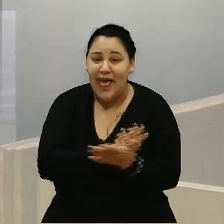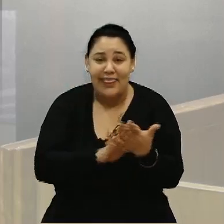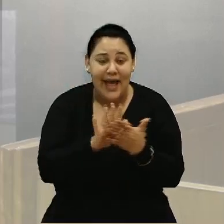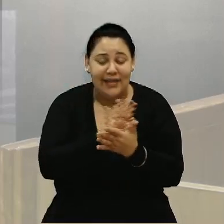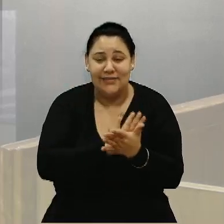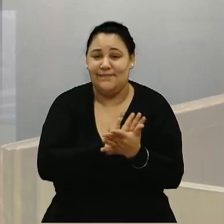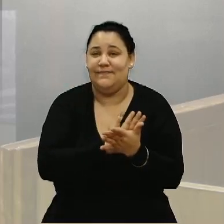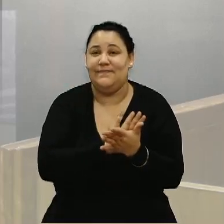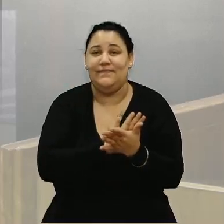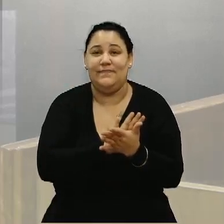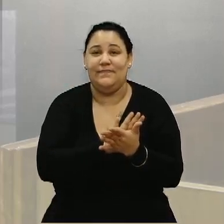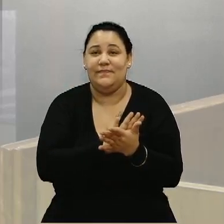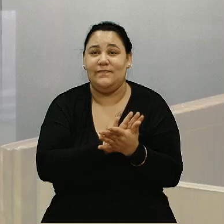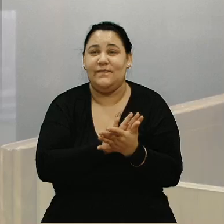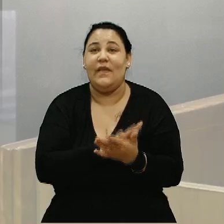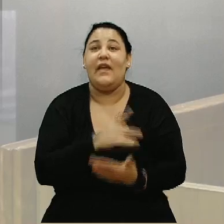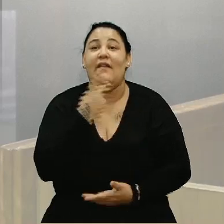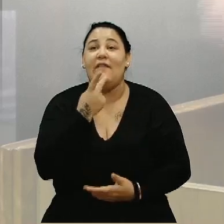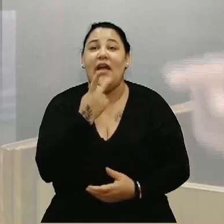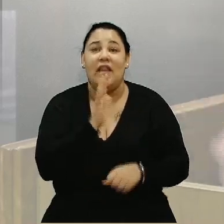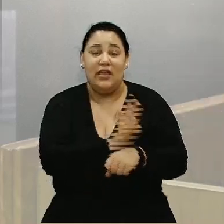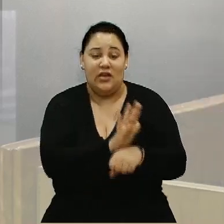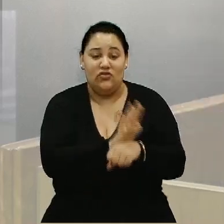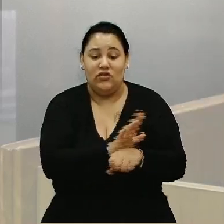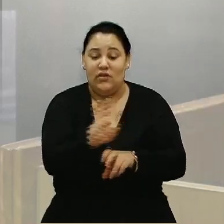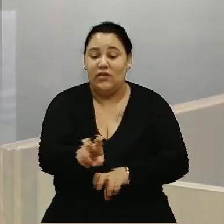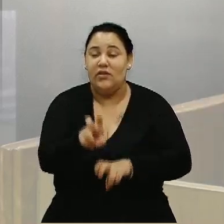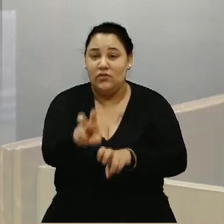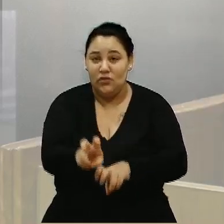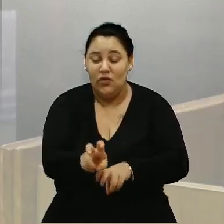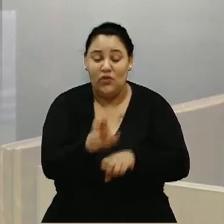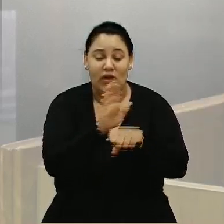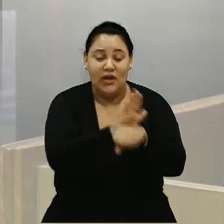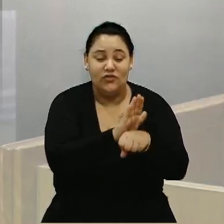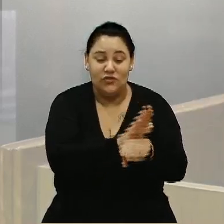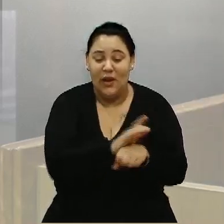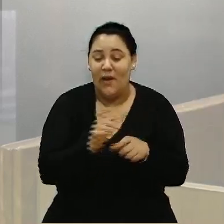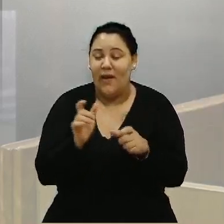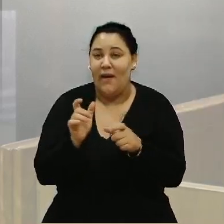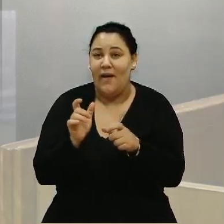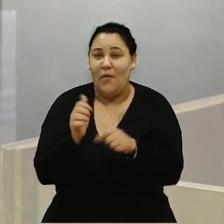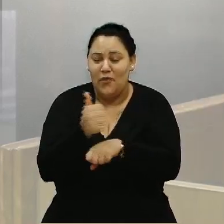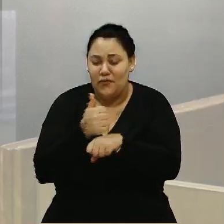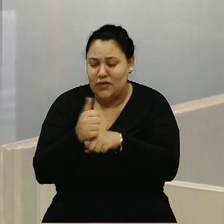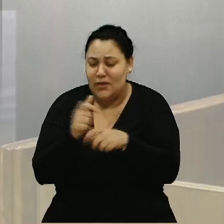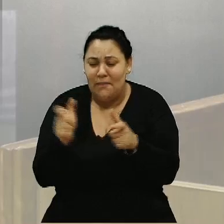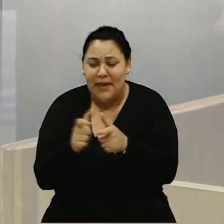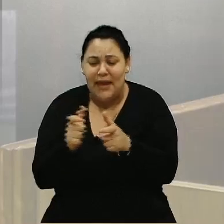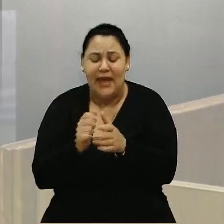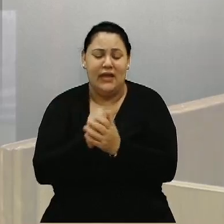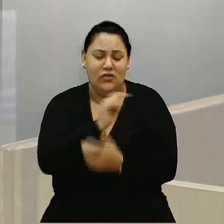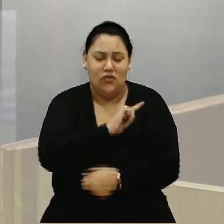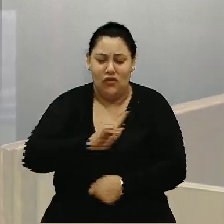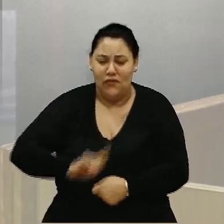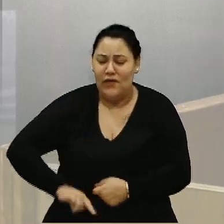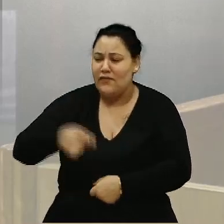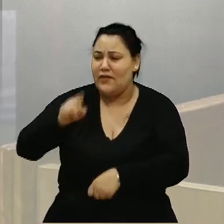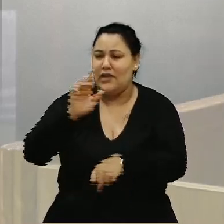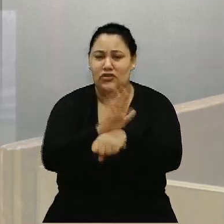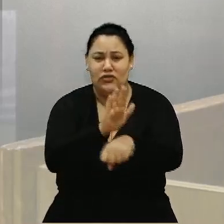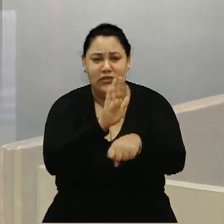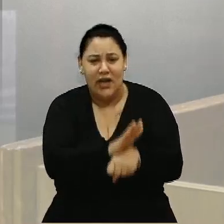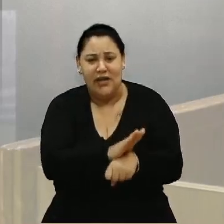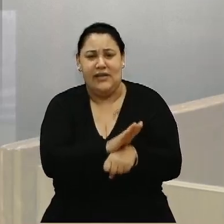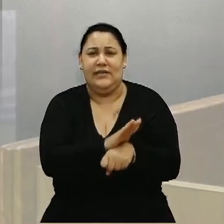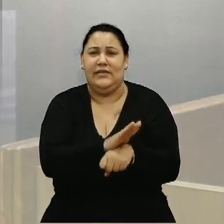nada. Falam em ajudar o agricultor, que tem que ajudar o pequeno agricultor, que o governo vai ajudar, que está ajudando,